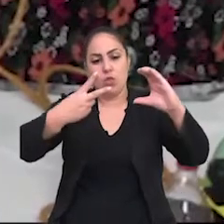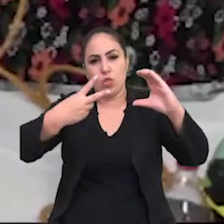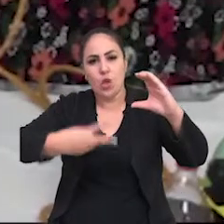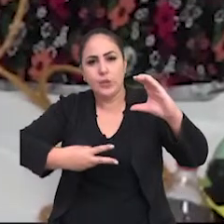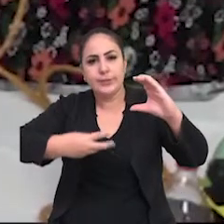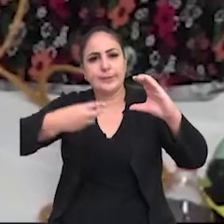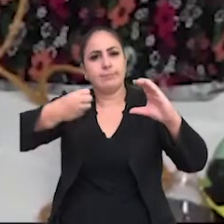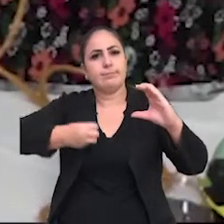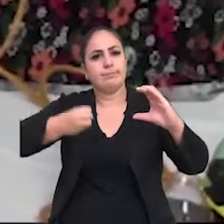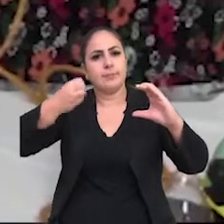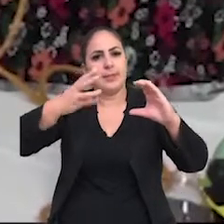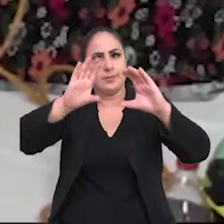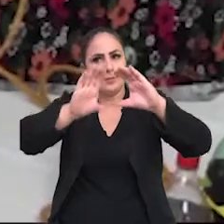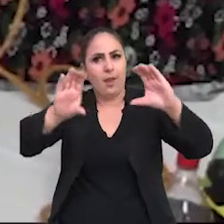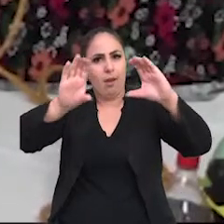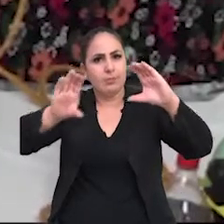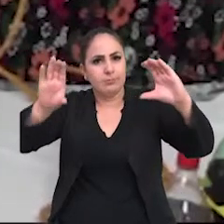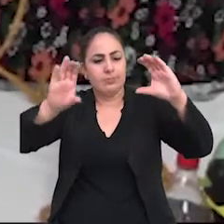1, 2,